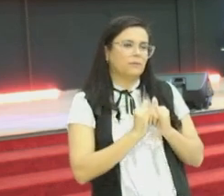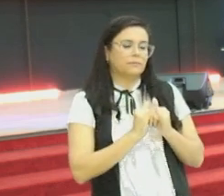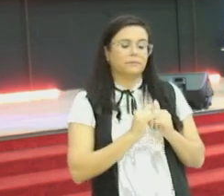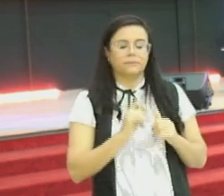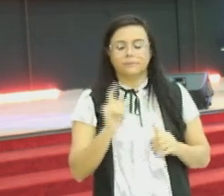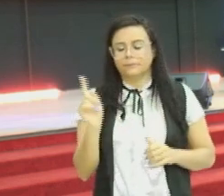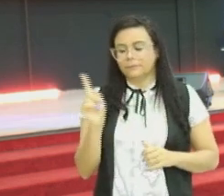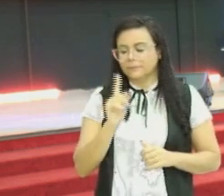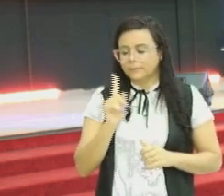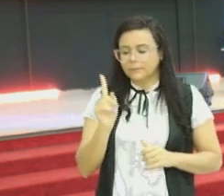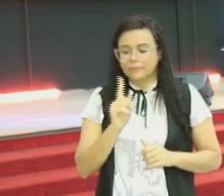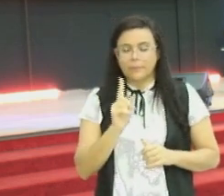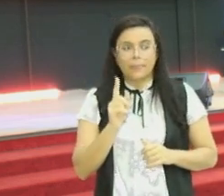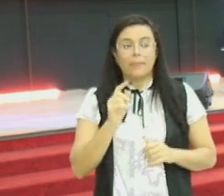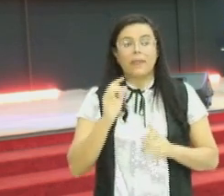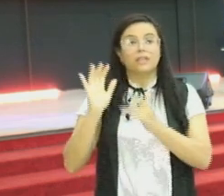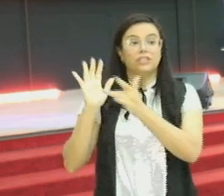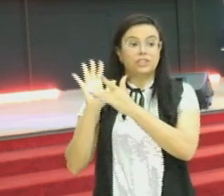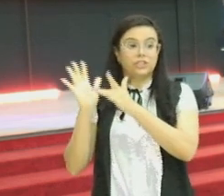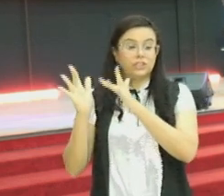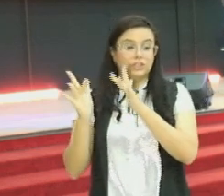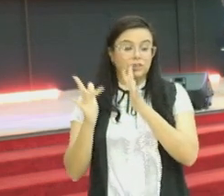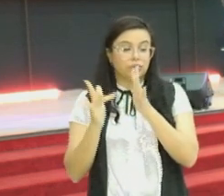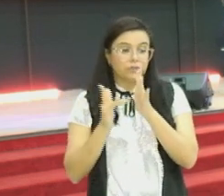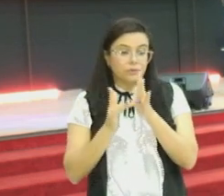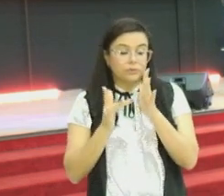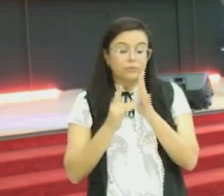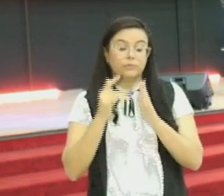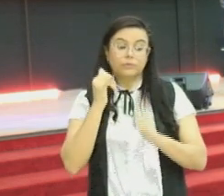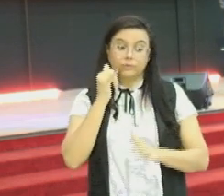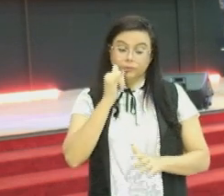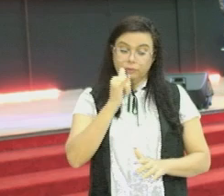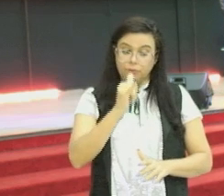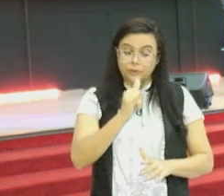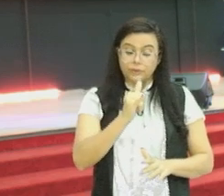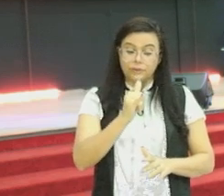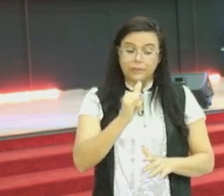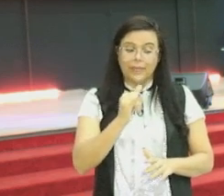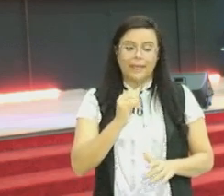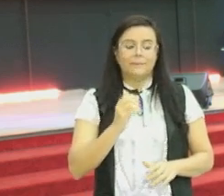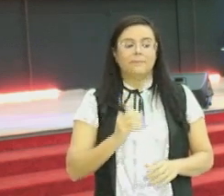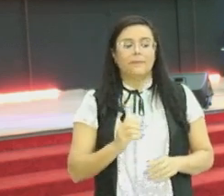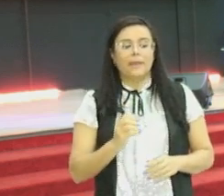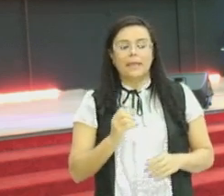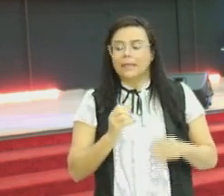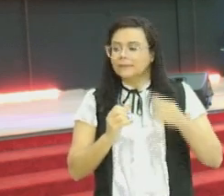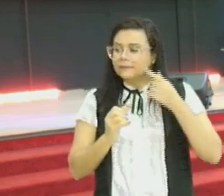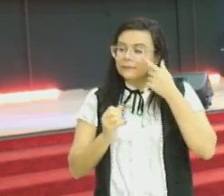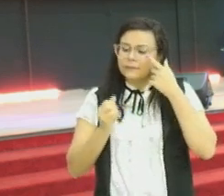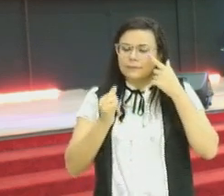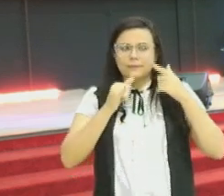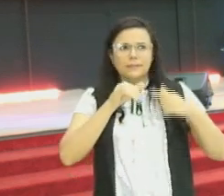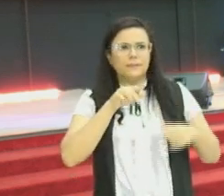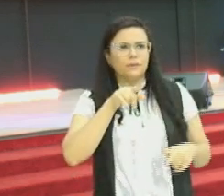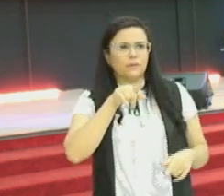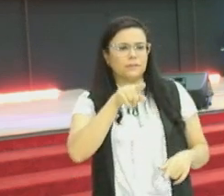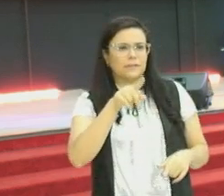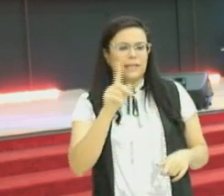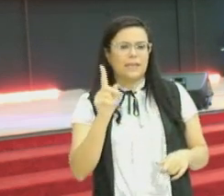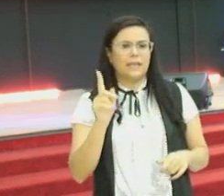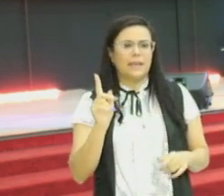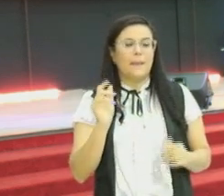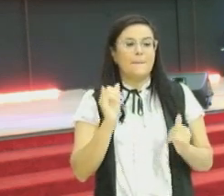se o seu irmão pecar, repreenda-o. Mas essa palavra repreende aqui no original tem outra ideia. Essa